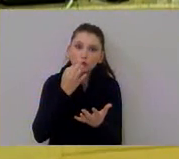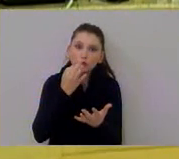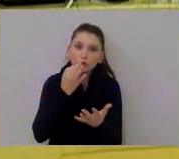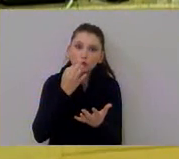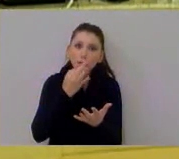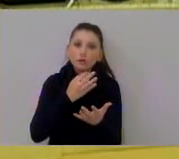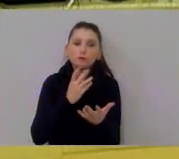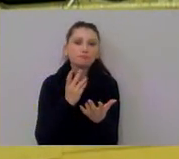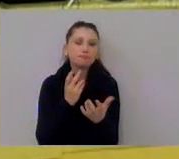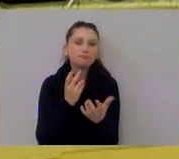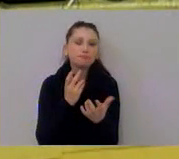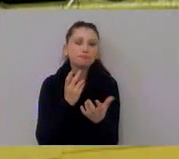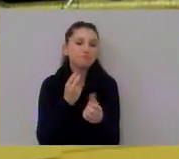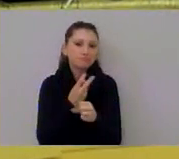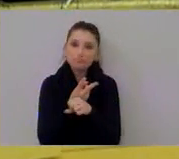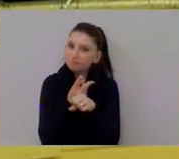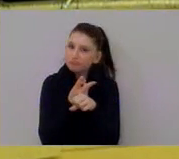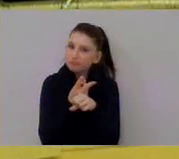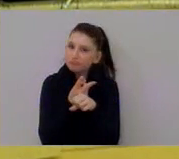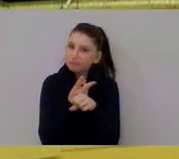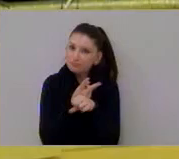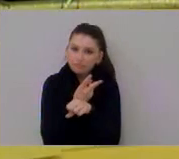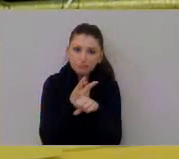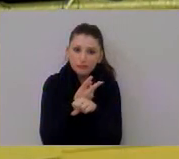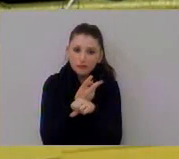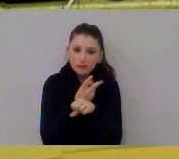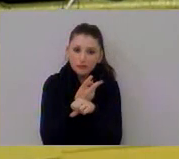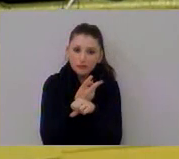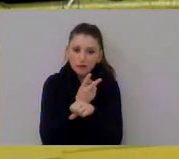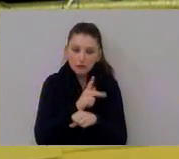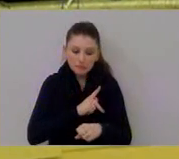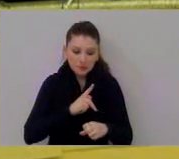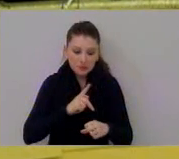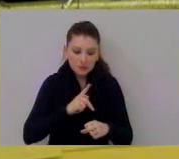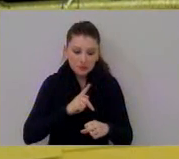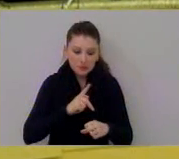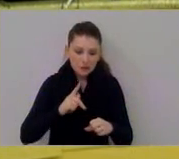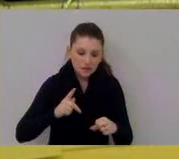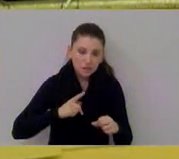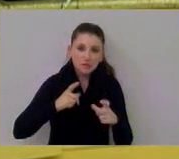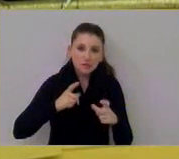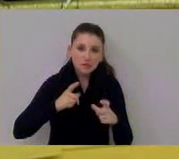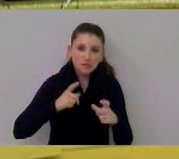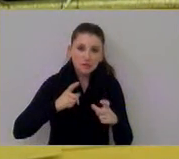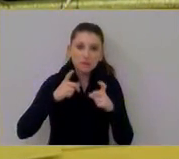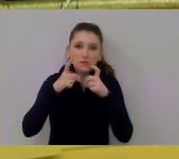bairro e mostra. Olha a situação.